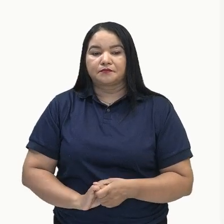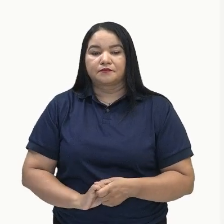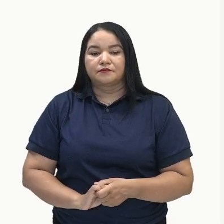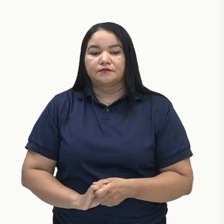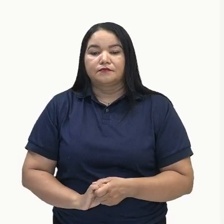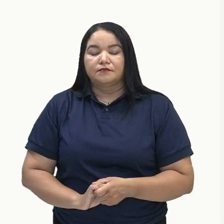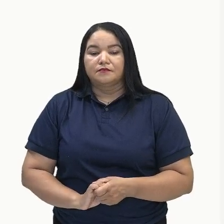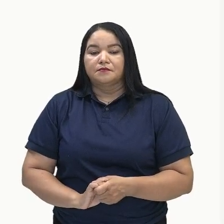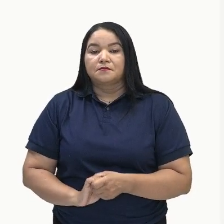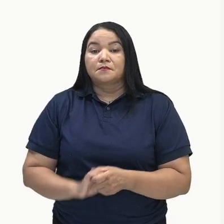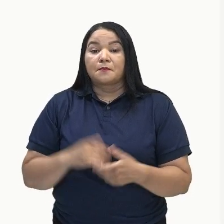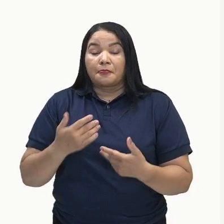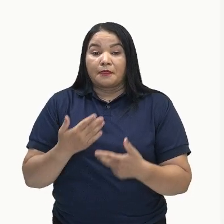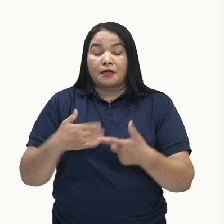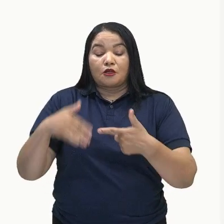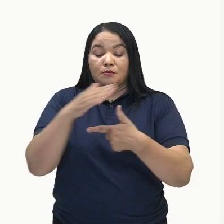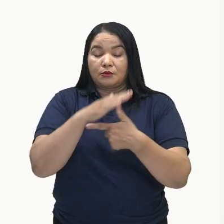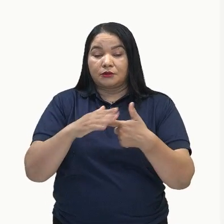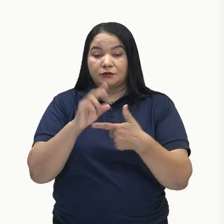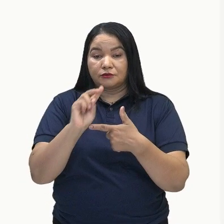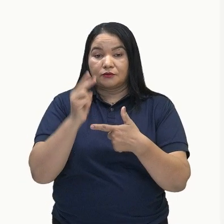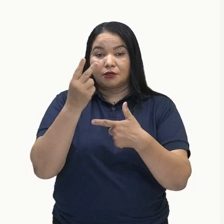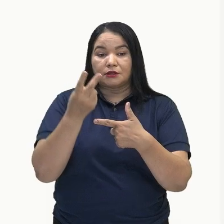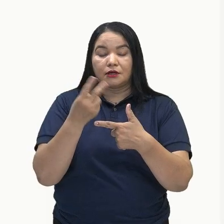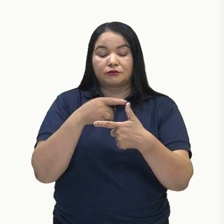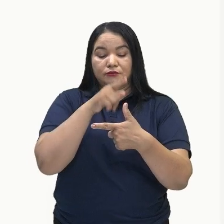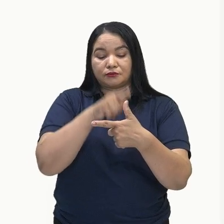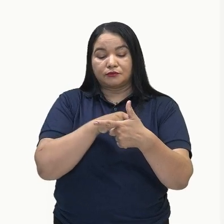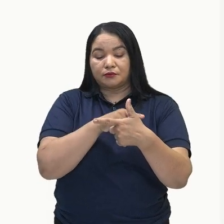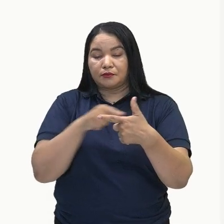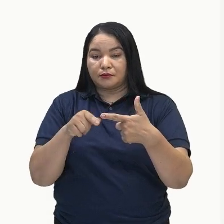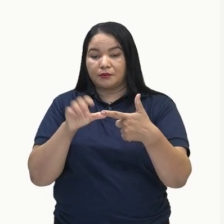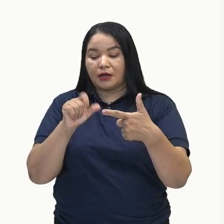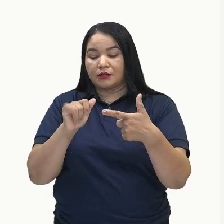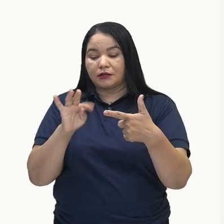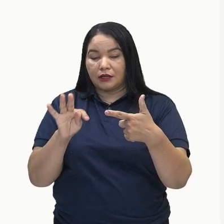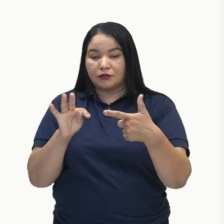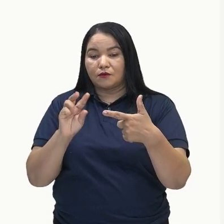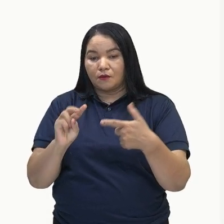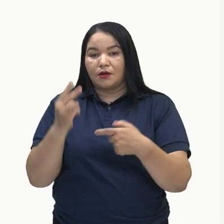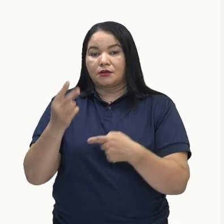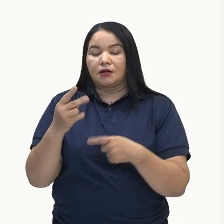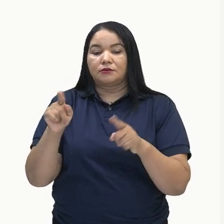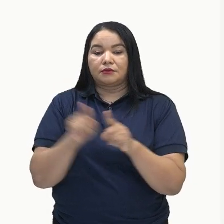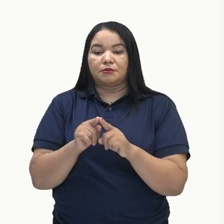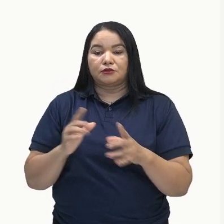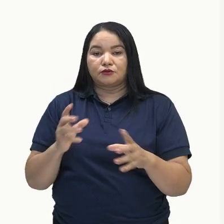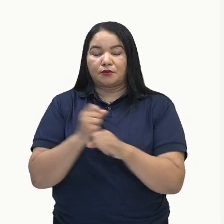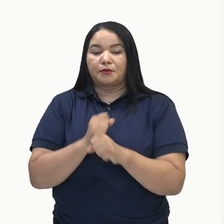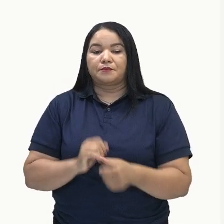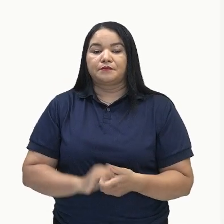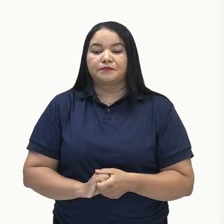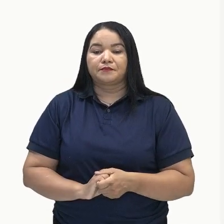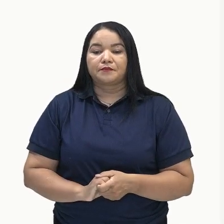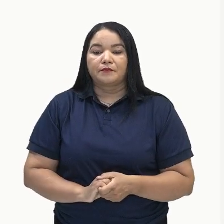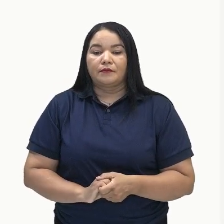ao quadrado igual à soma dos quadrados dos catetos, tá bom? Olha aí, exemplo